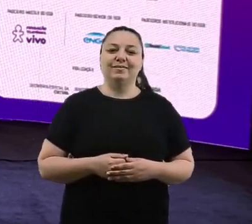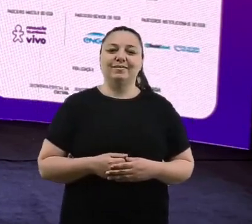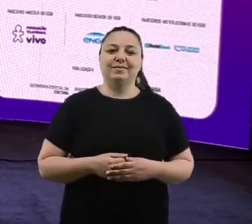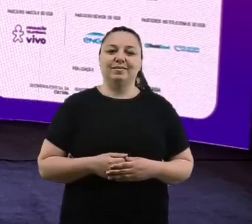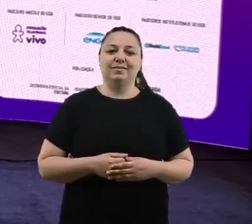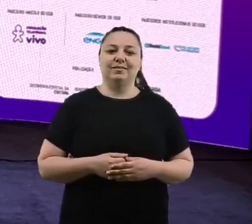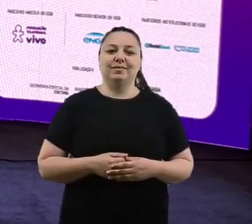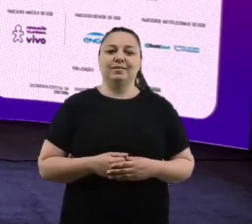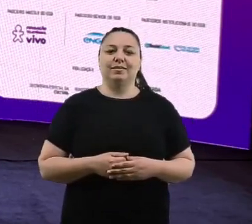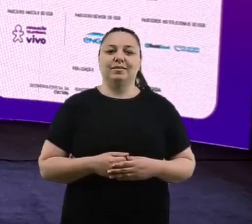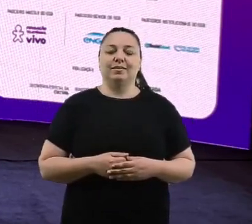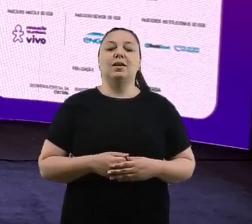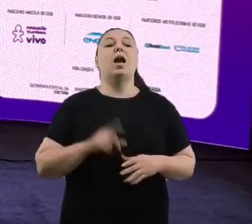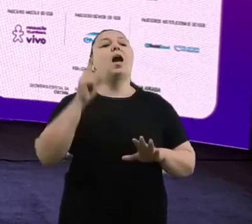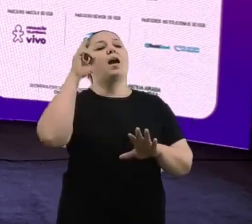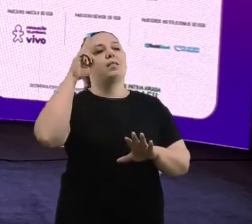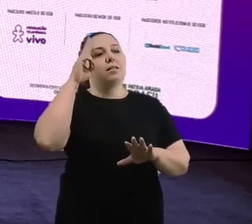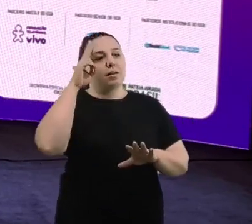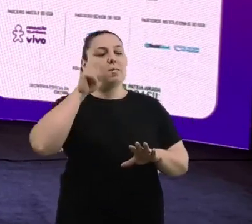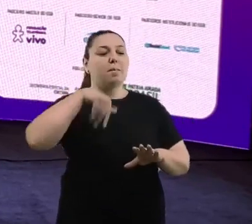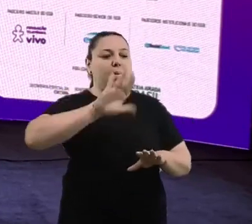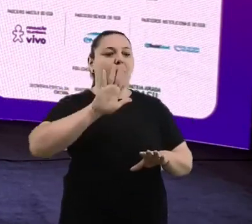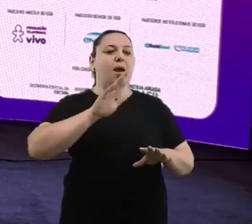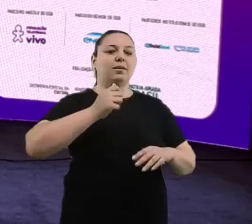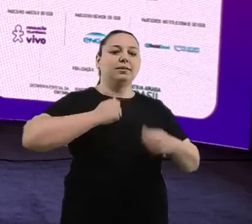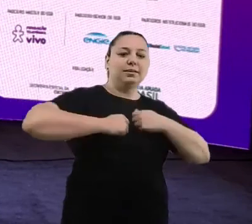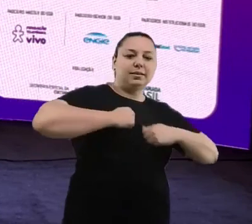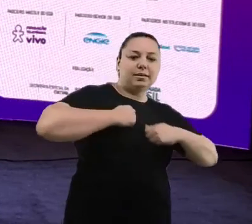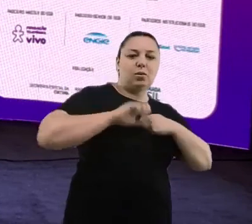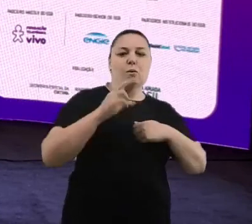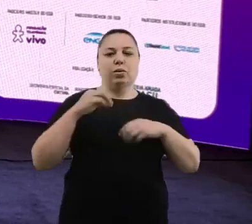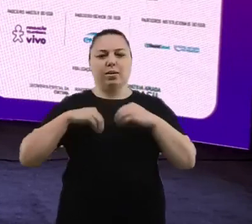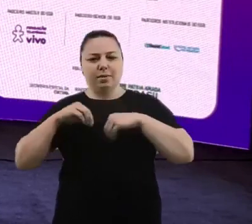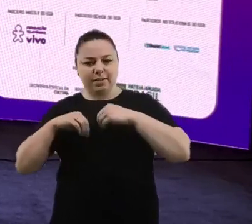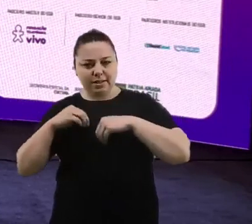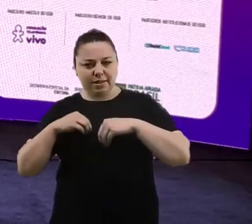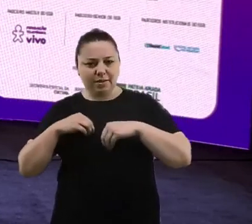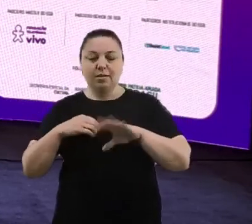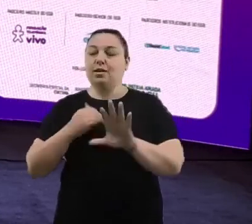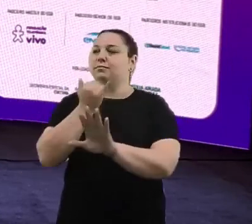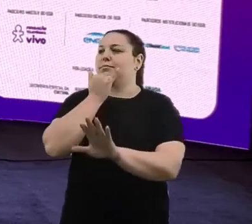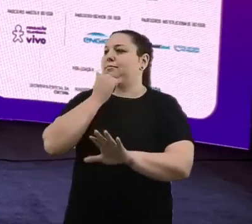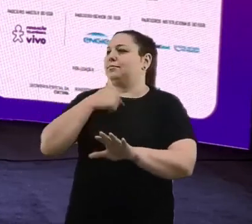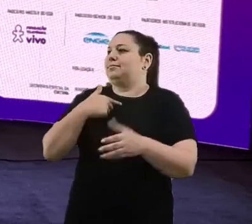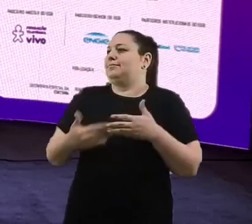ou para ansiedade, né? Desculpa, eu me perdi aqui. Tá. Me perdi no chat.